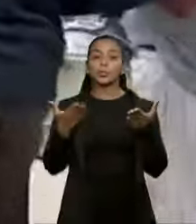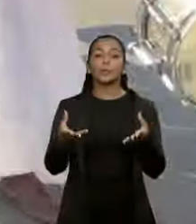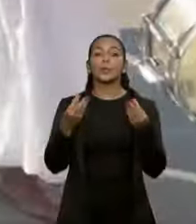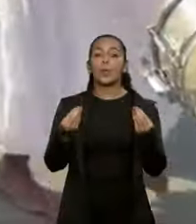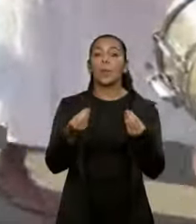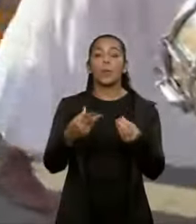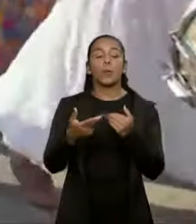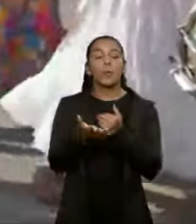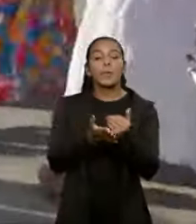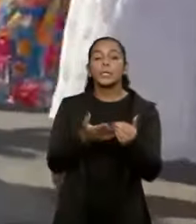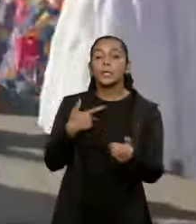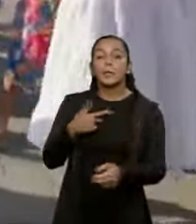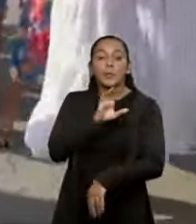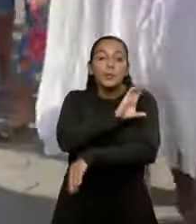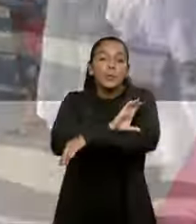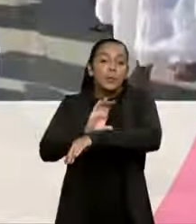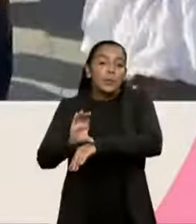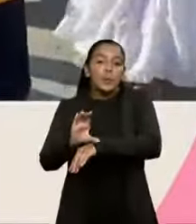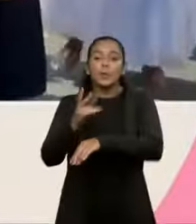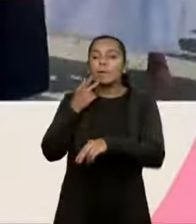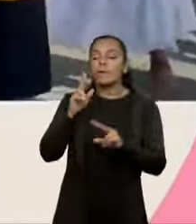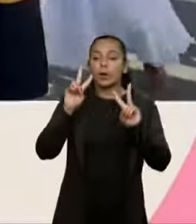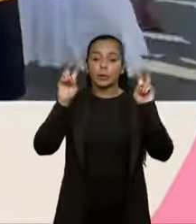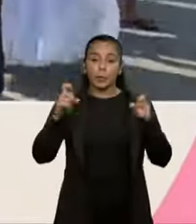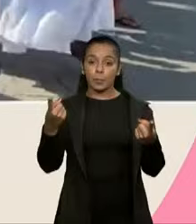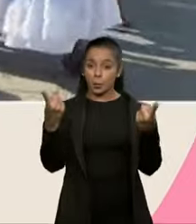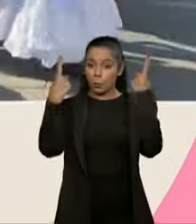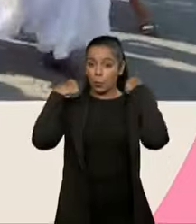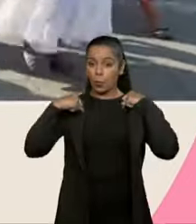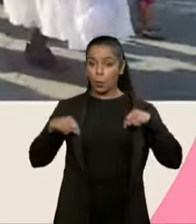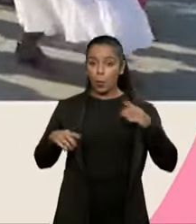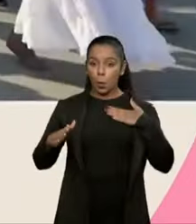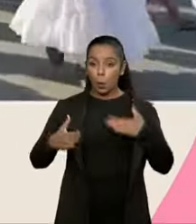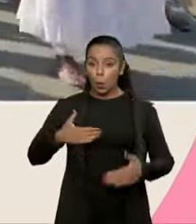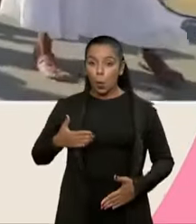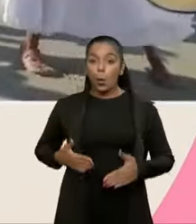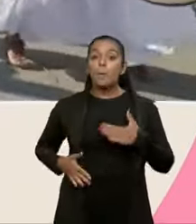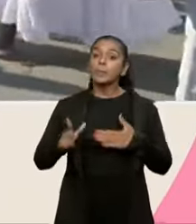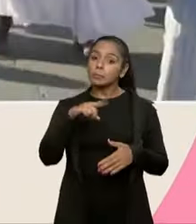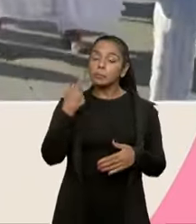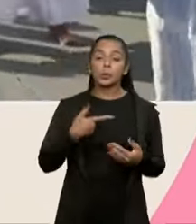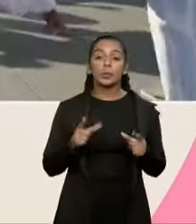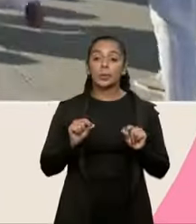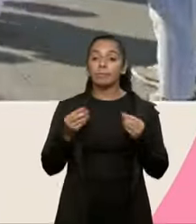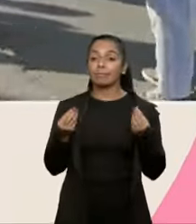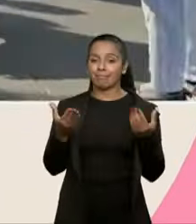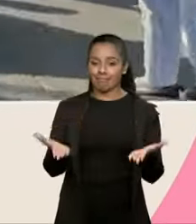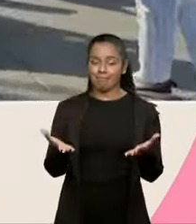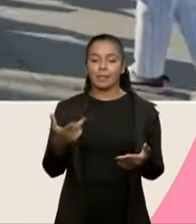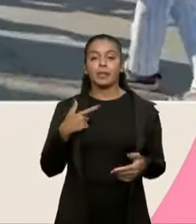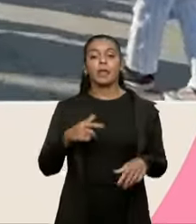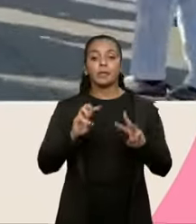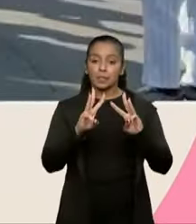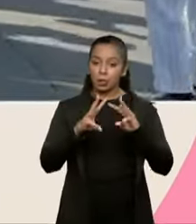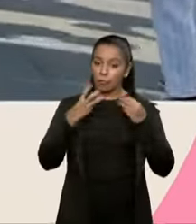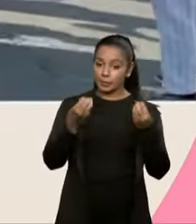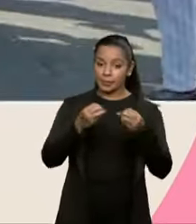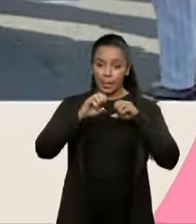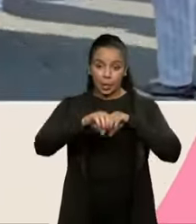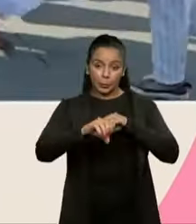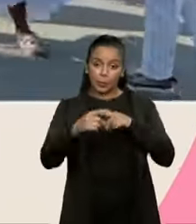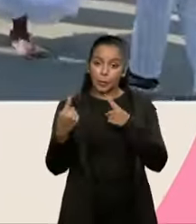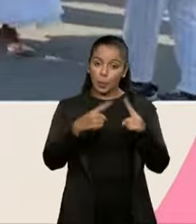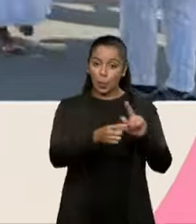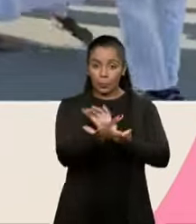de cultura e muito trabalhando o corpo e trabalhando o que está ali muito dado. Então, a gente trabalha com oficinas de educação antirracista, mas a partir